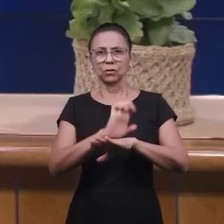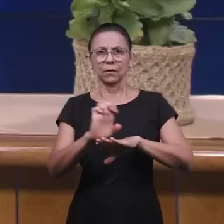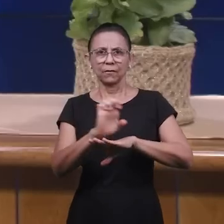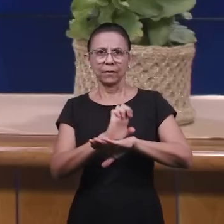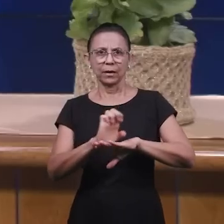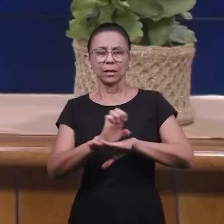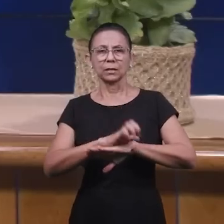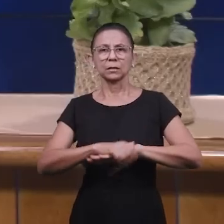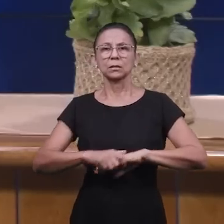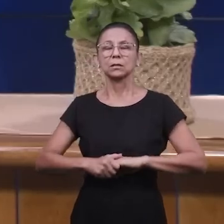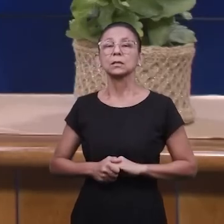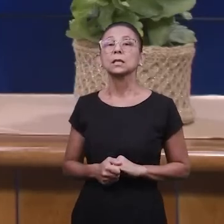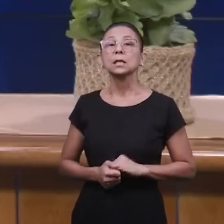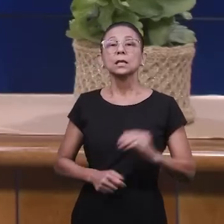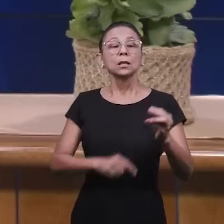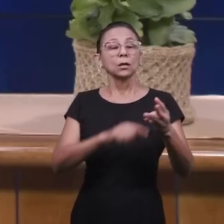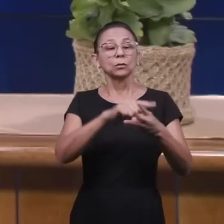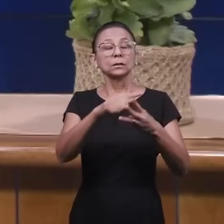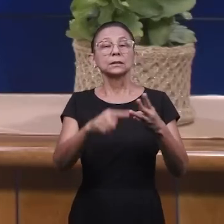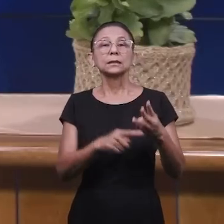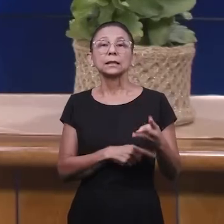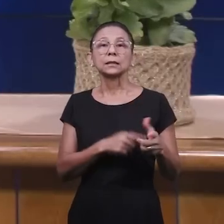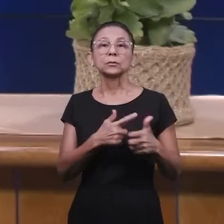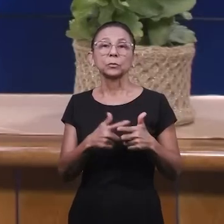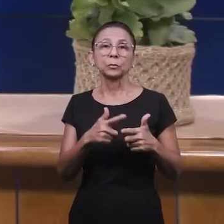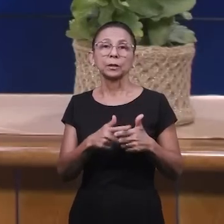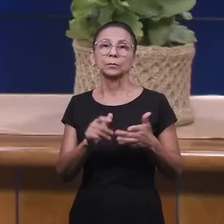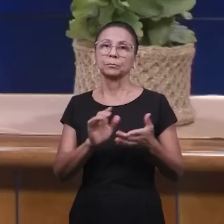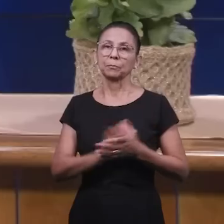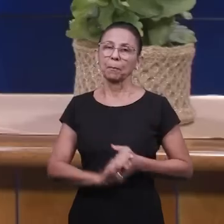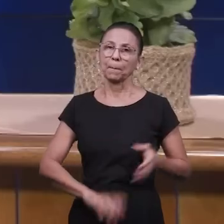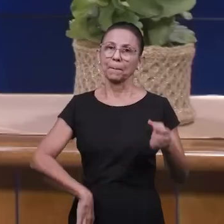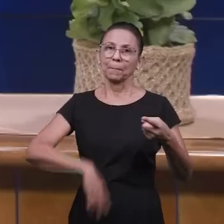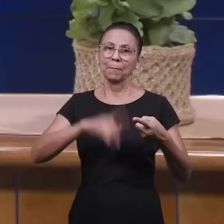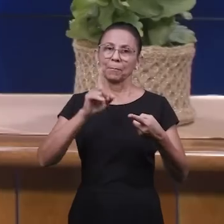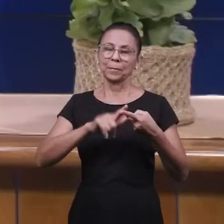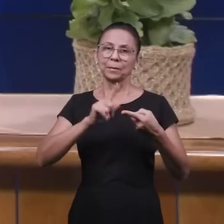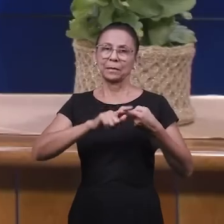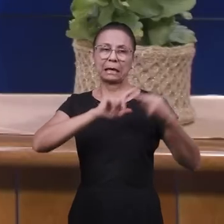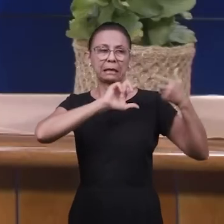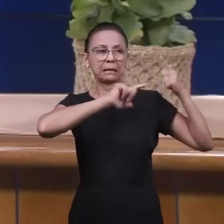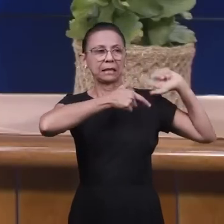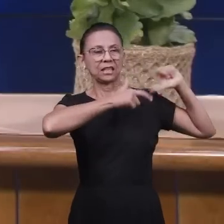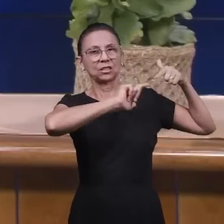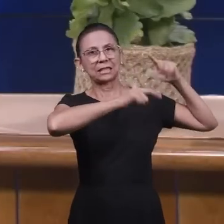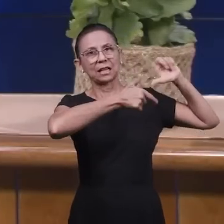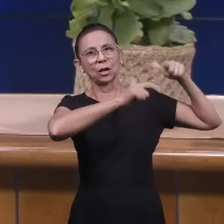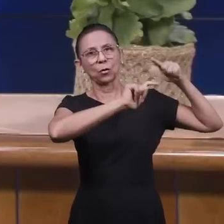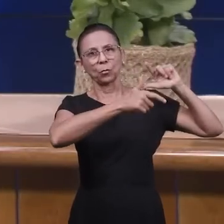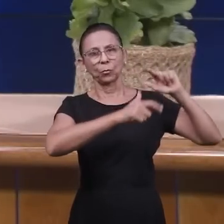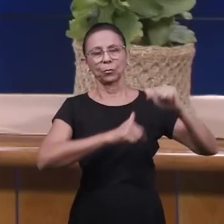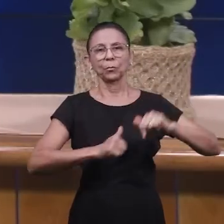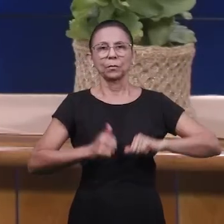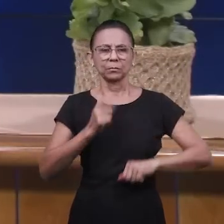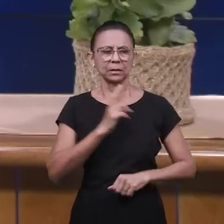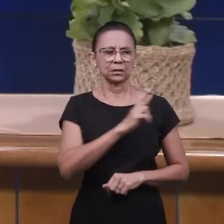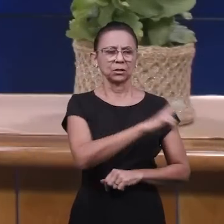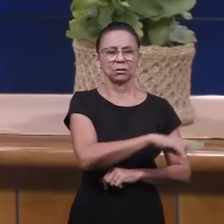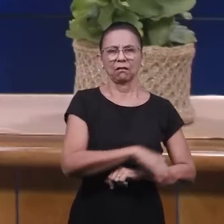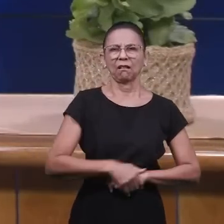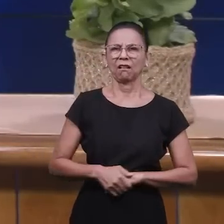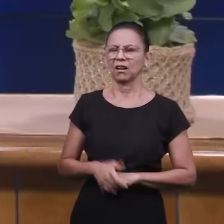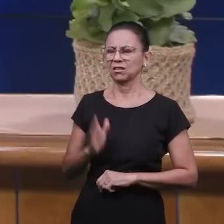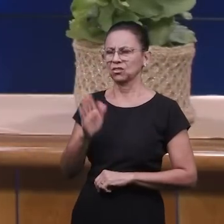fazendo, que Pedro escrevendo falou. Outro aspecto, acomodação. É a graça de